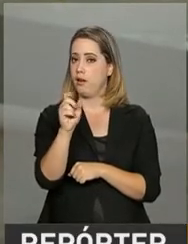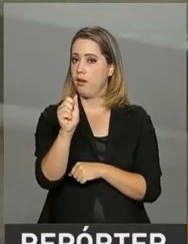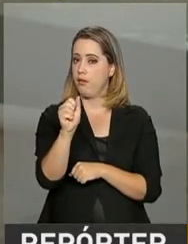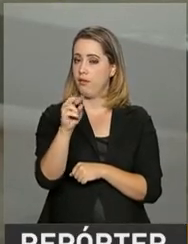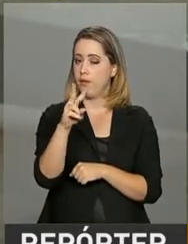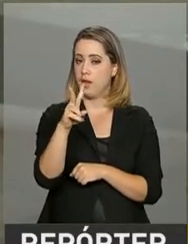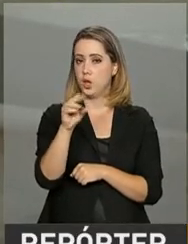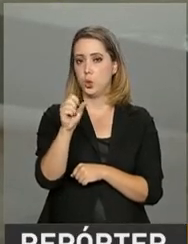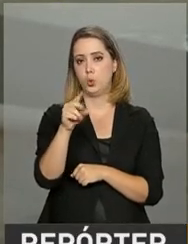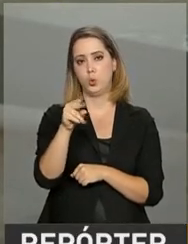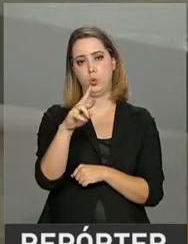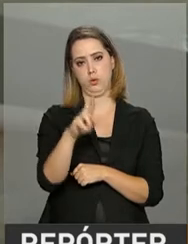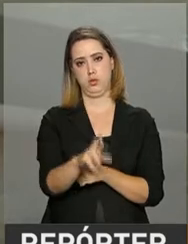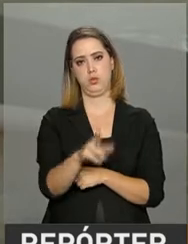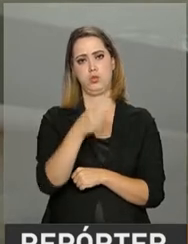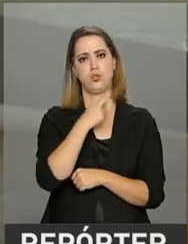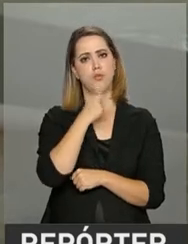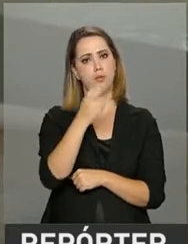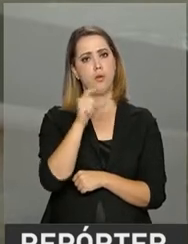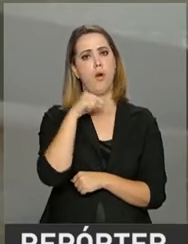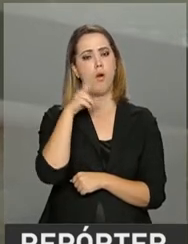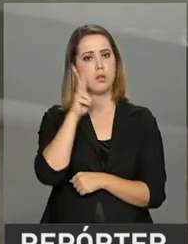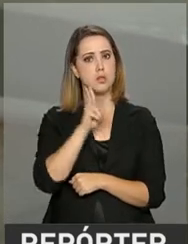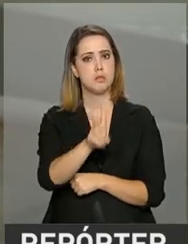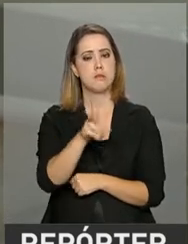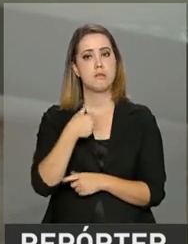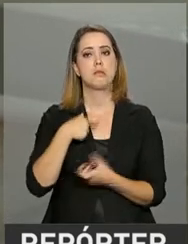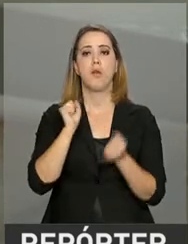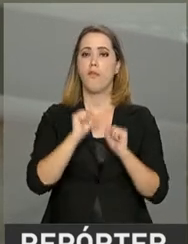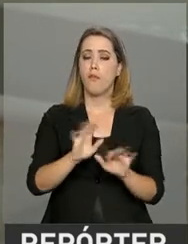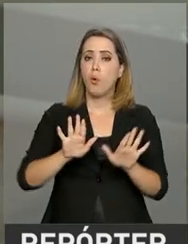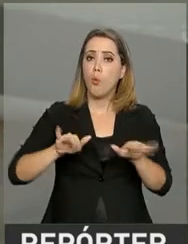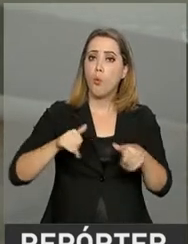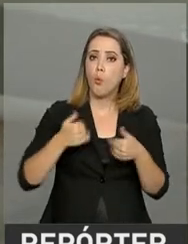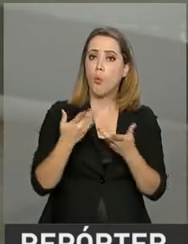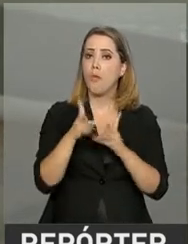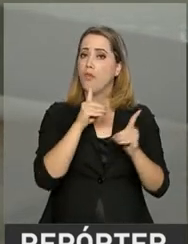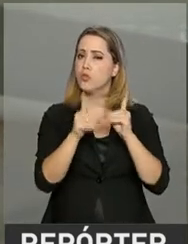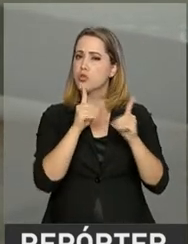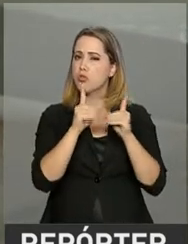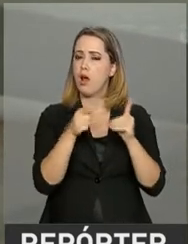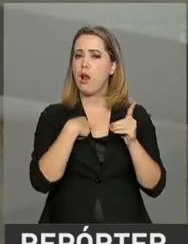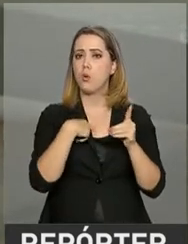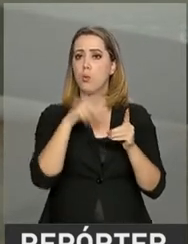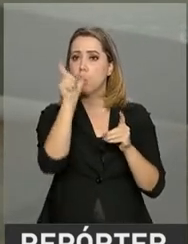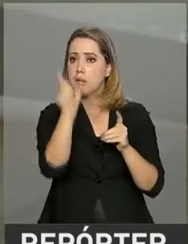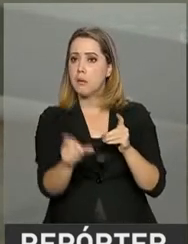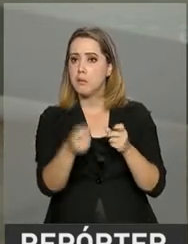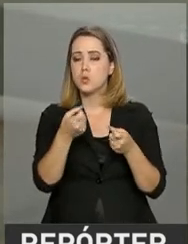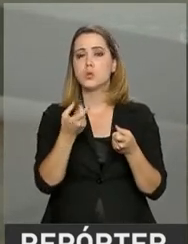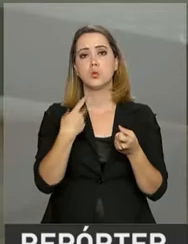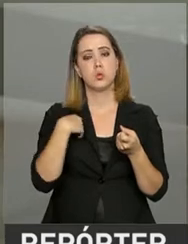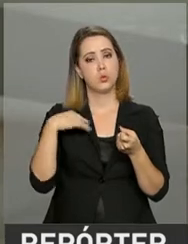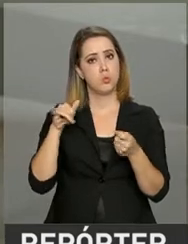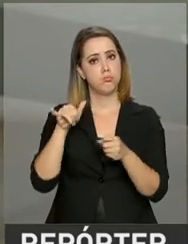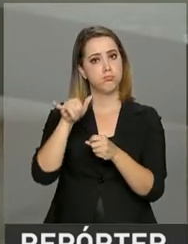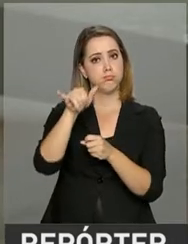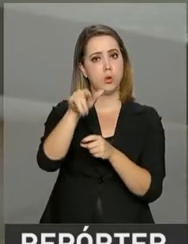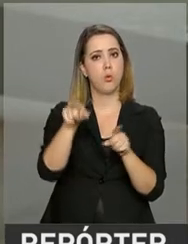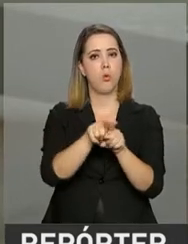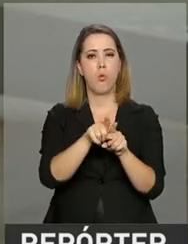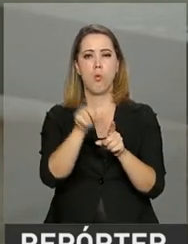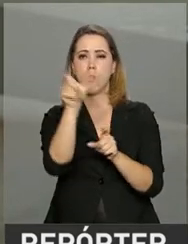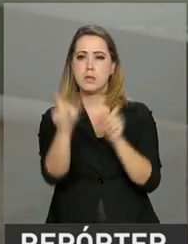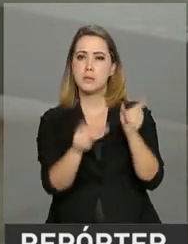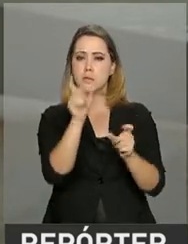aeronáutica ele pode conter registros de diálogos do piloto com os passageiros e também do piloto